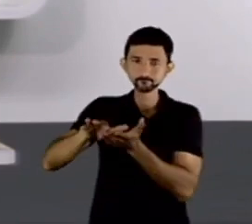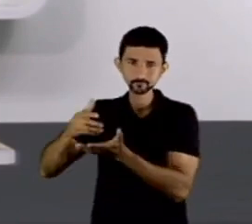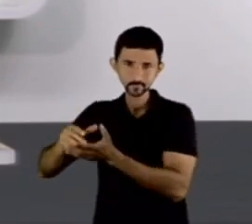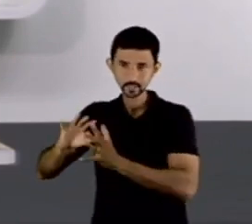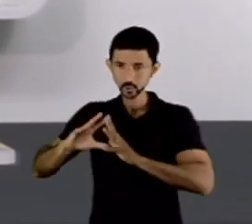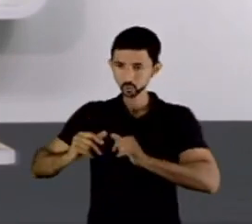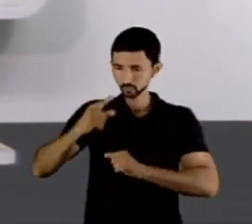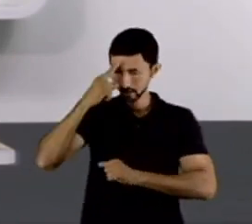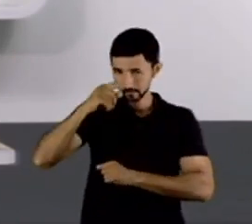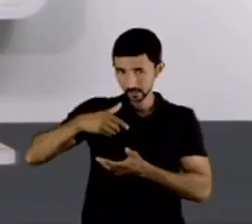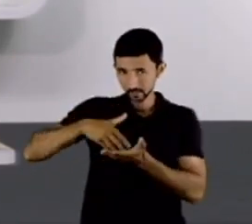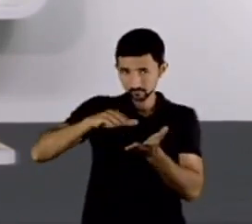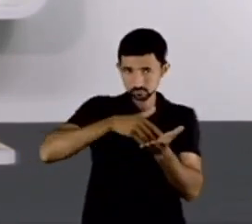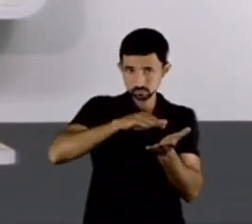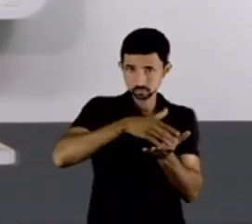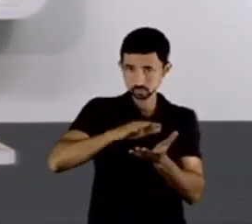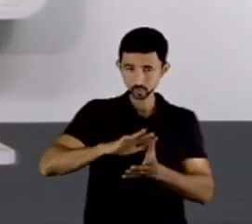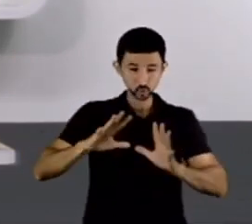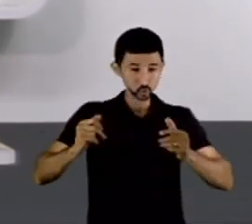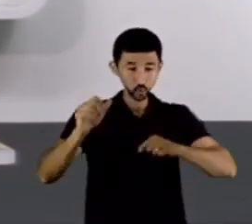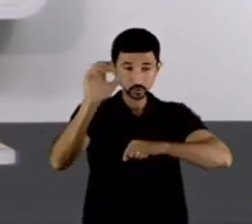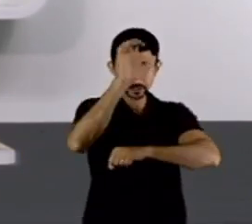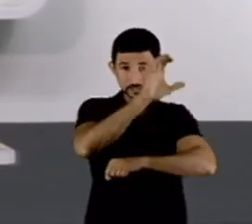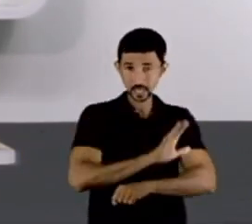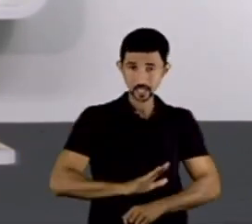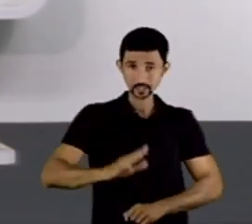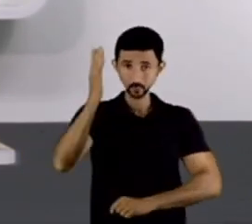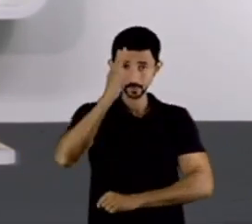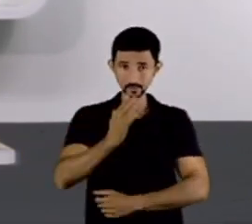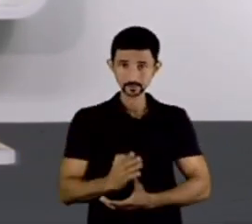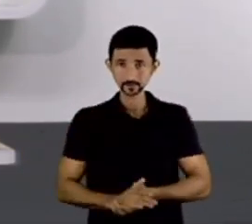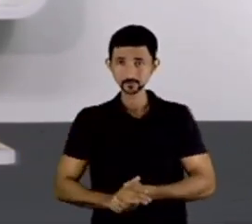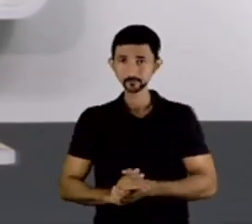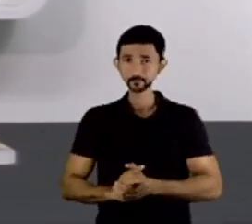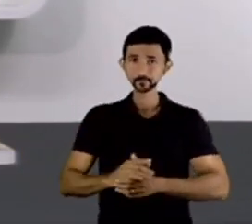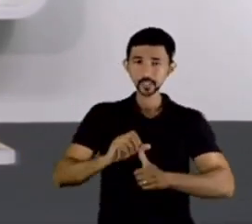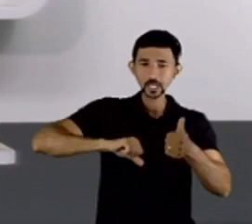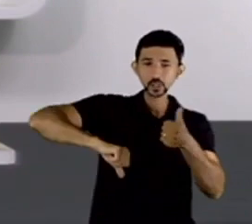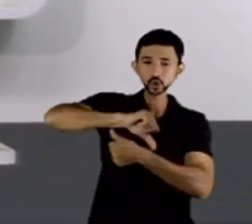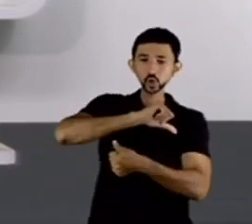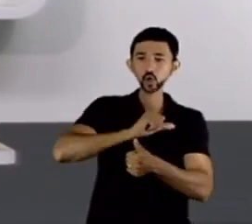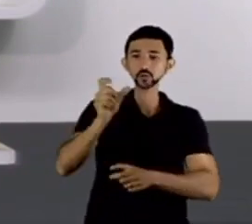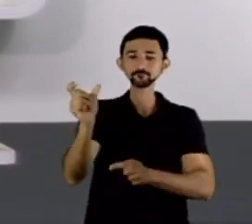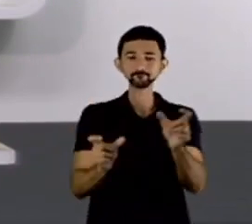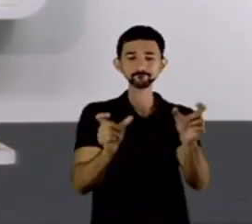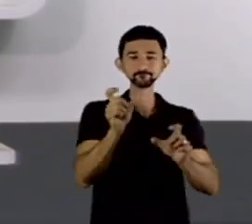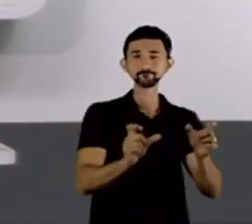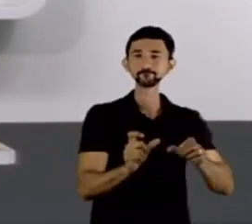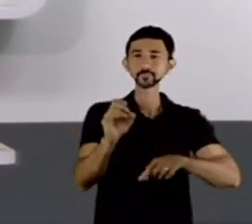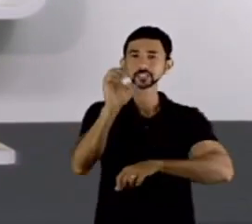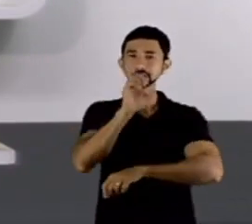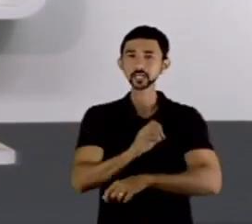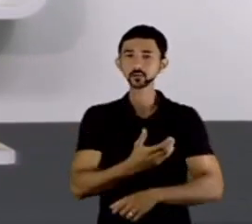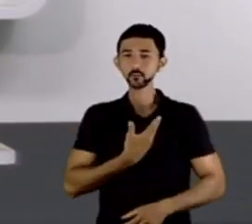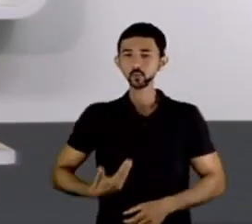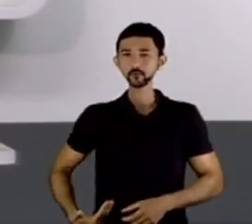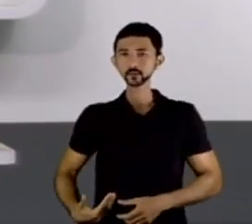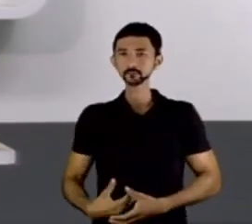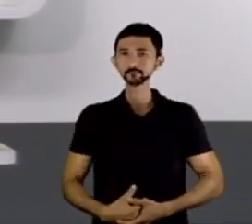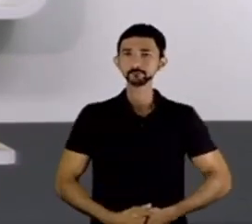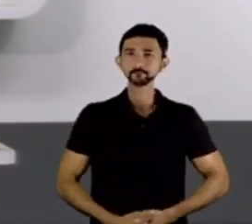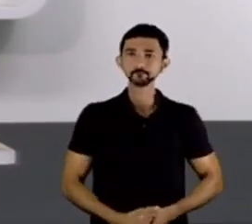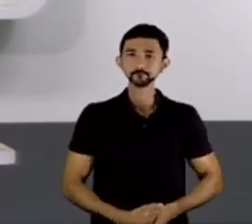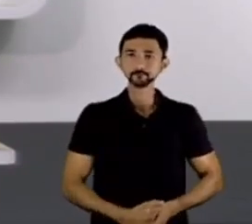das oligarquias do poder de todos os estados e manda os interventores para os estados, para governar os estados.